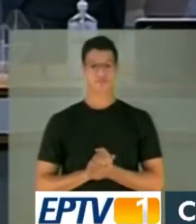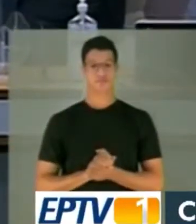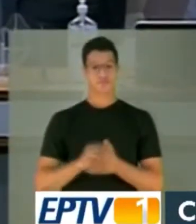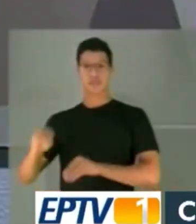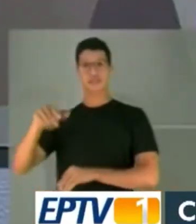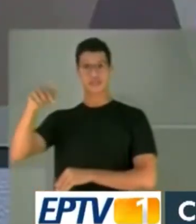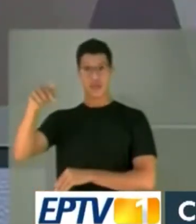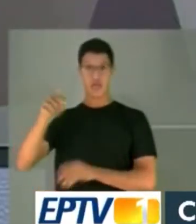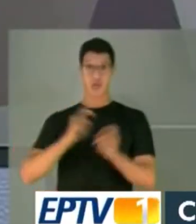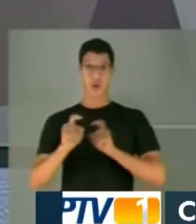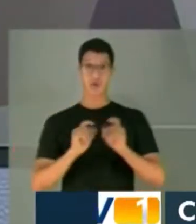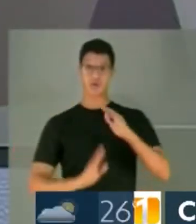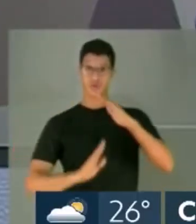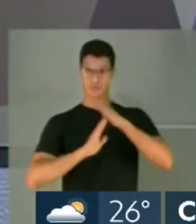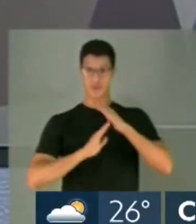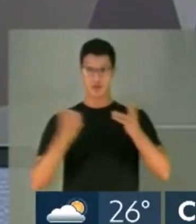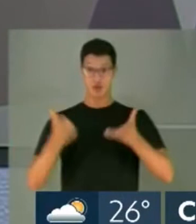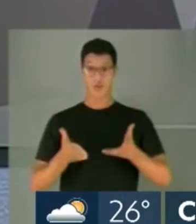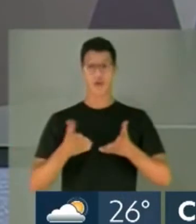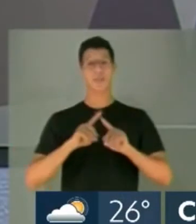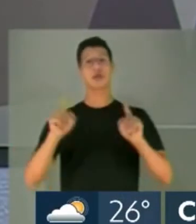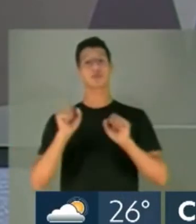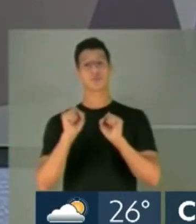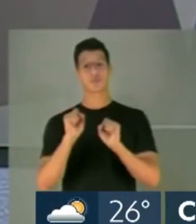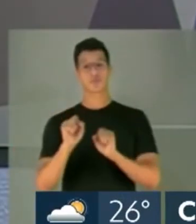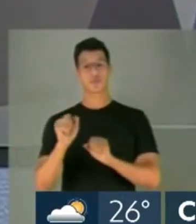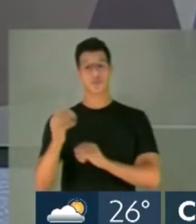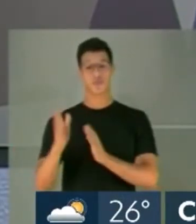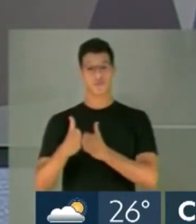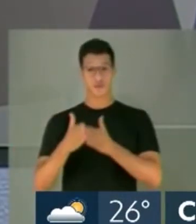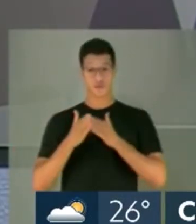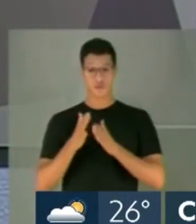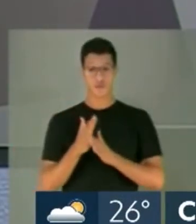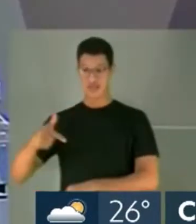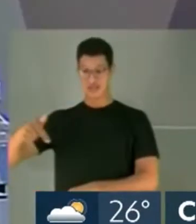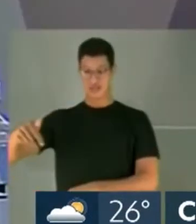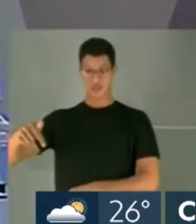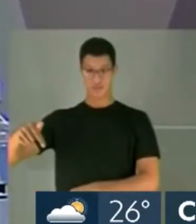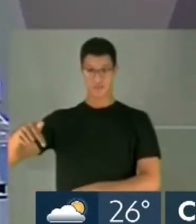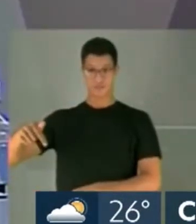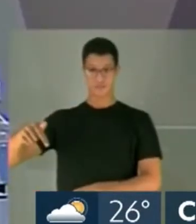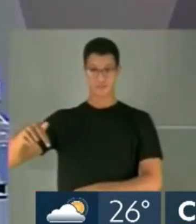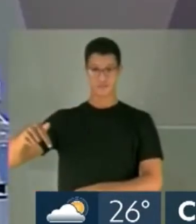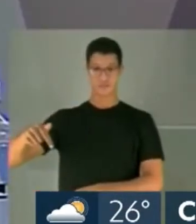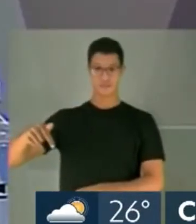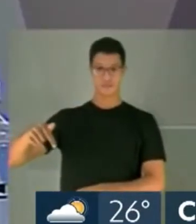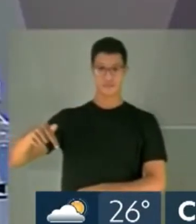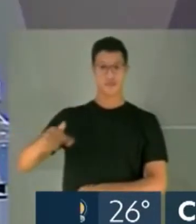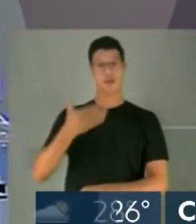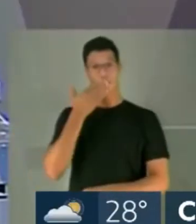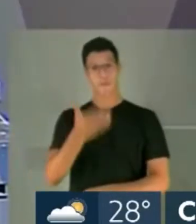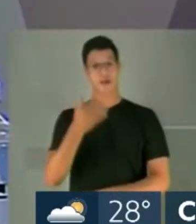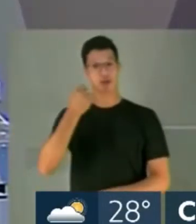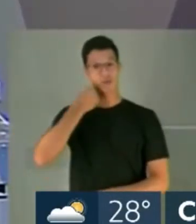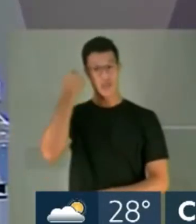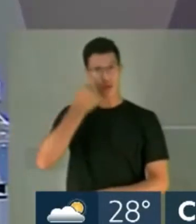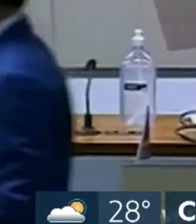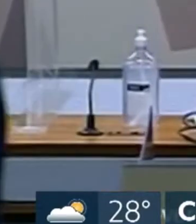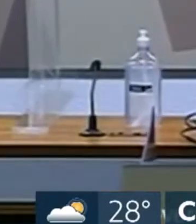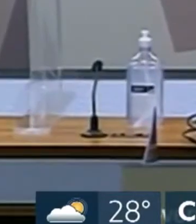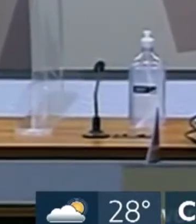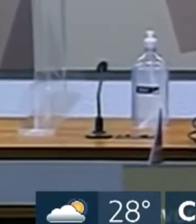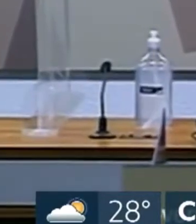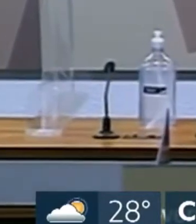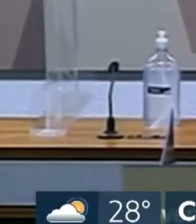presta esclarecimentos sobre a existência de um ministério paralelo responsável pelo aconselhamento extra oficial